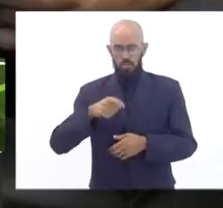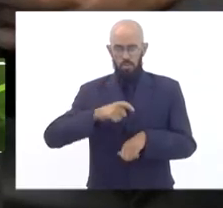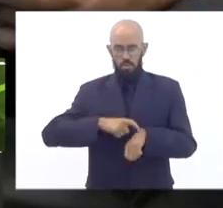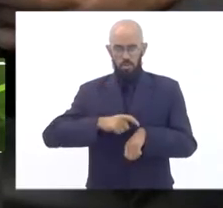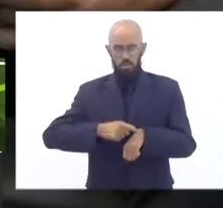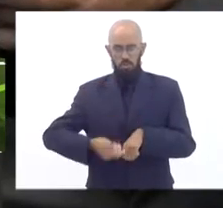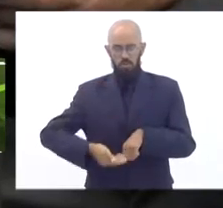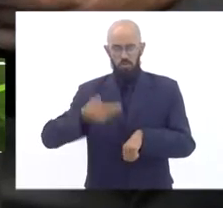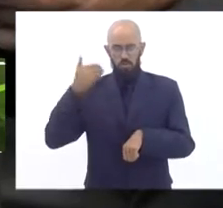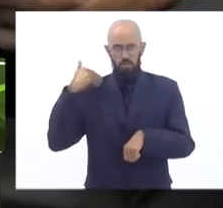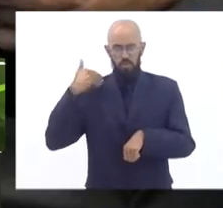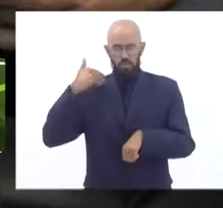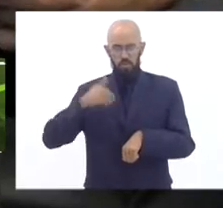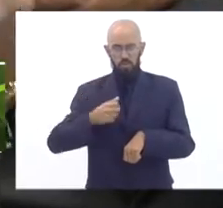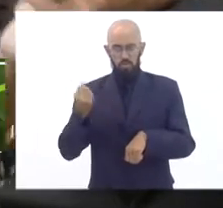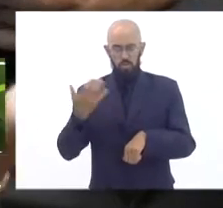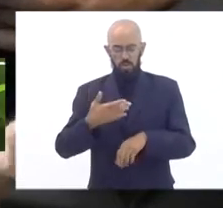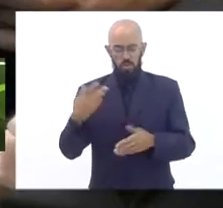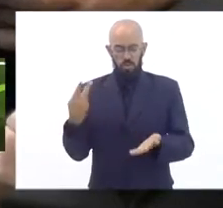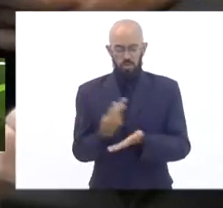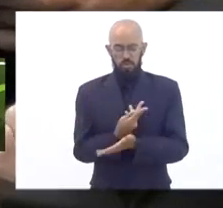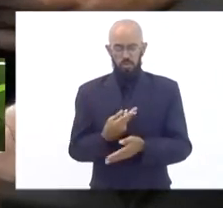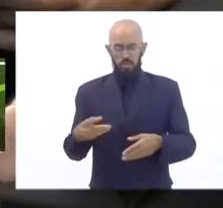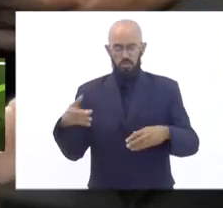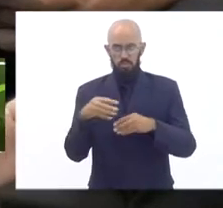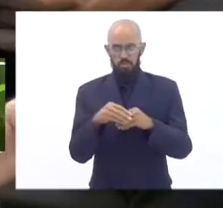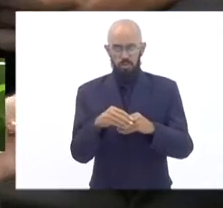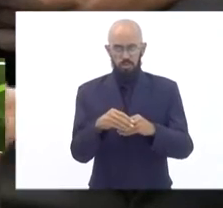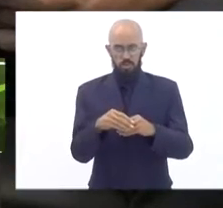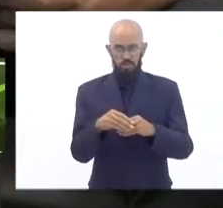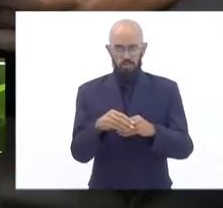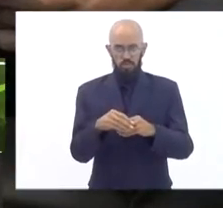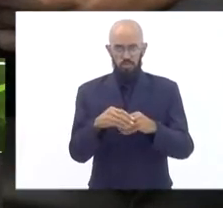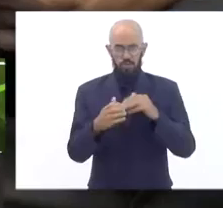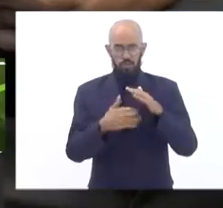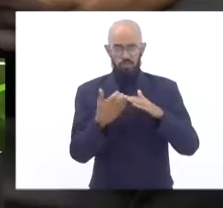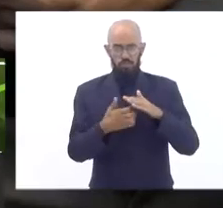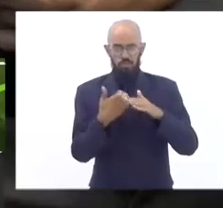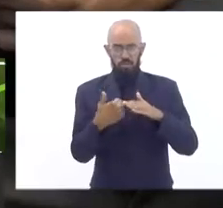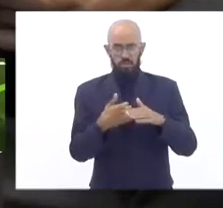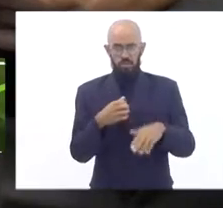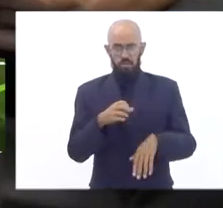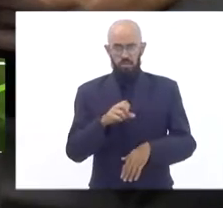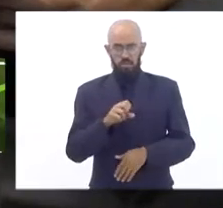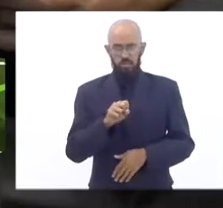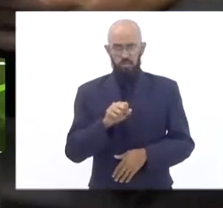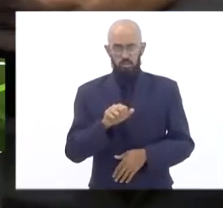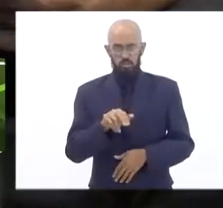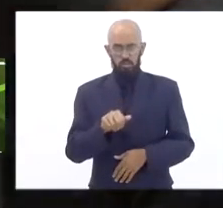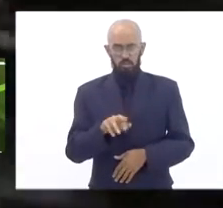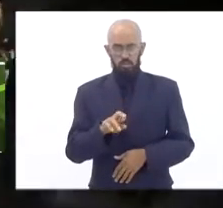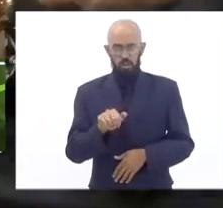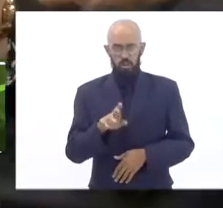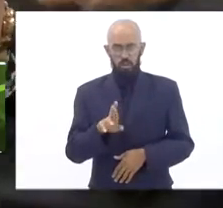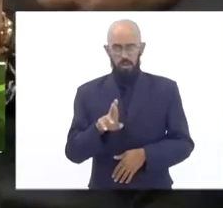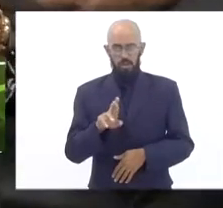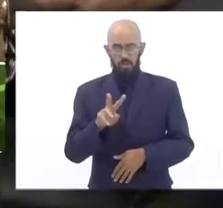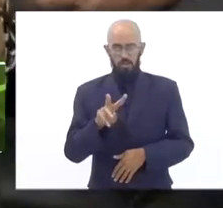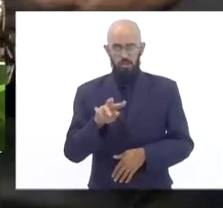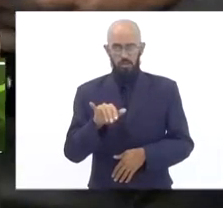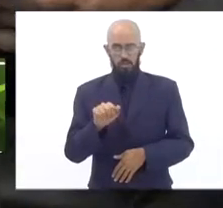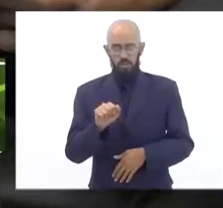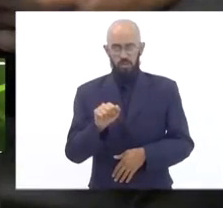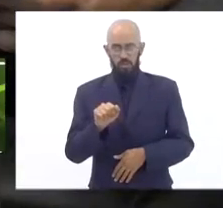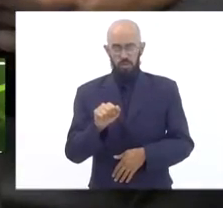quando houve a compensação para a empresa Supervia, no final, aquisição de três... No final, vou repetir aqui